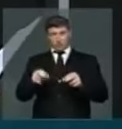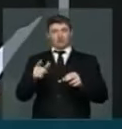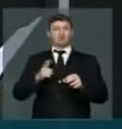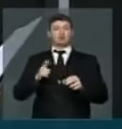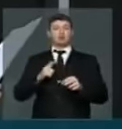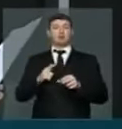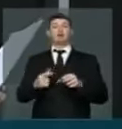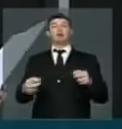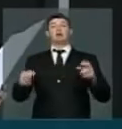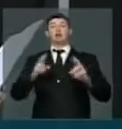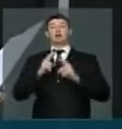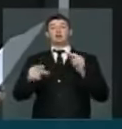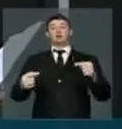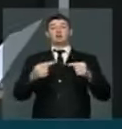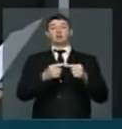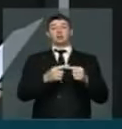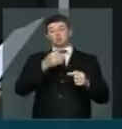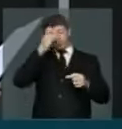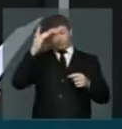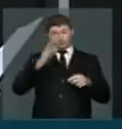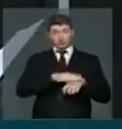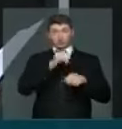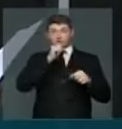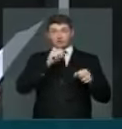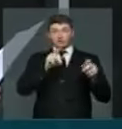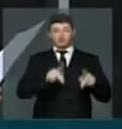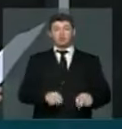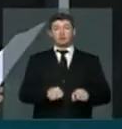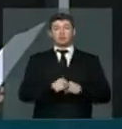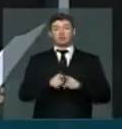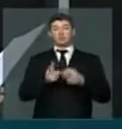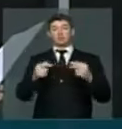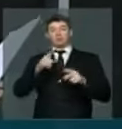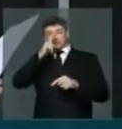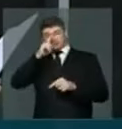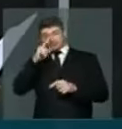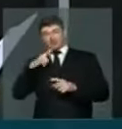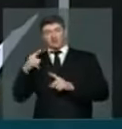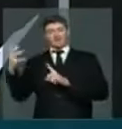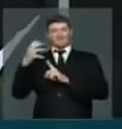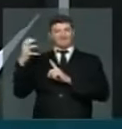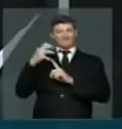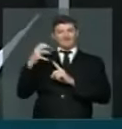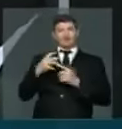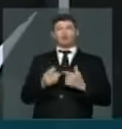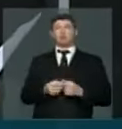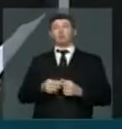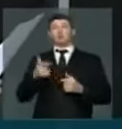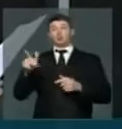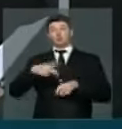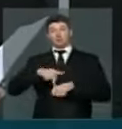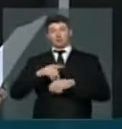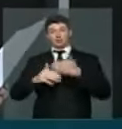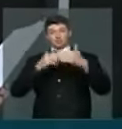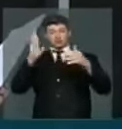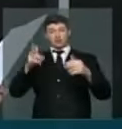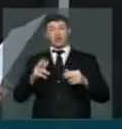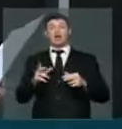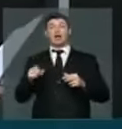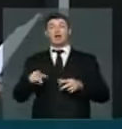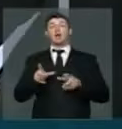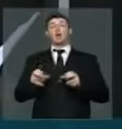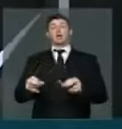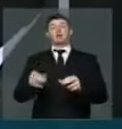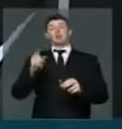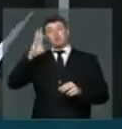diretamente relacionada ao envelhecimento da população e à exposição prolongada a fatores de riscos. Nos países desenvolvidos, o câncer já é a primeira causa